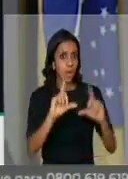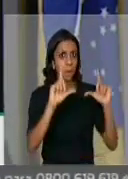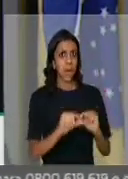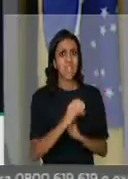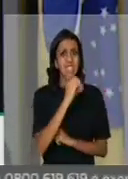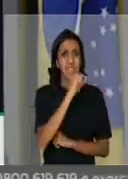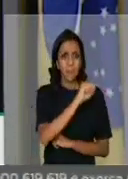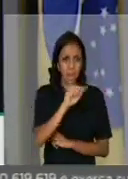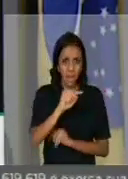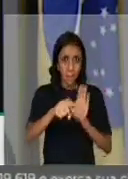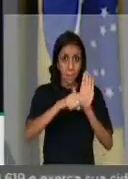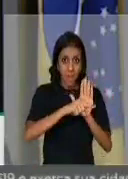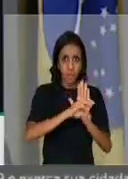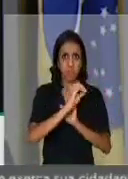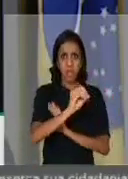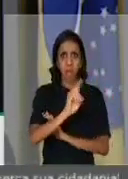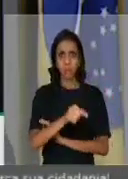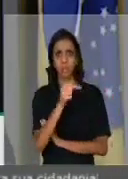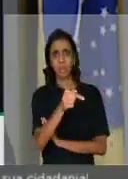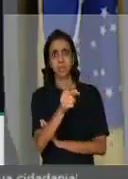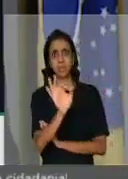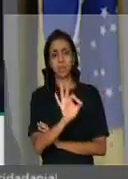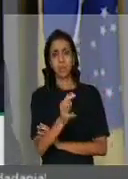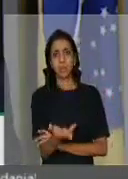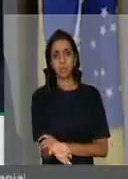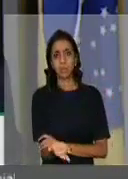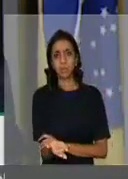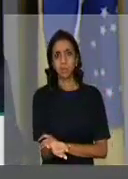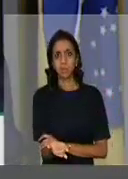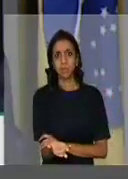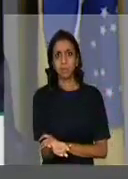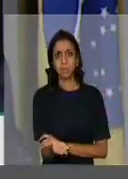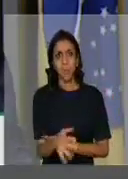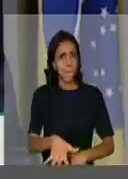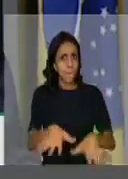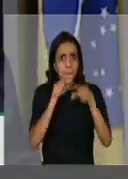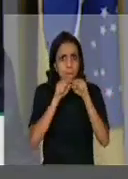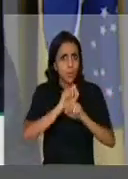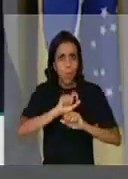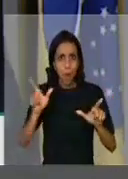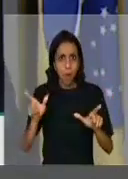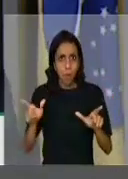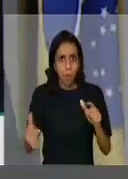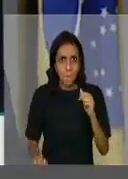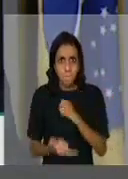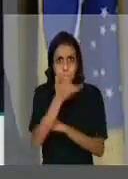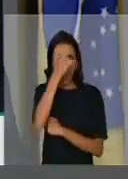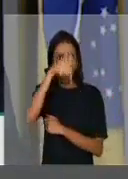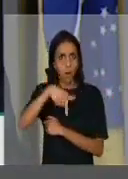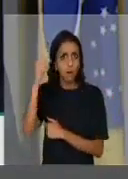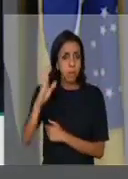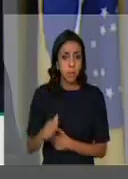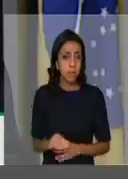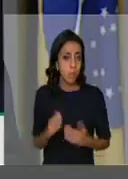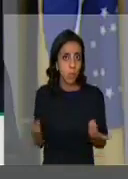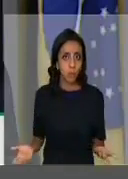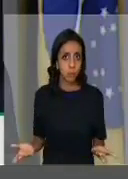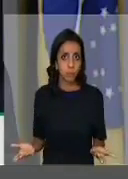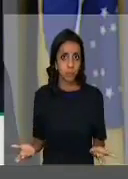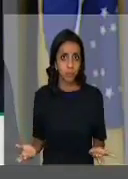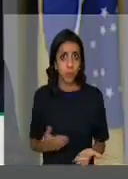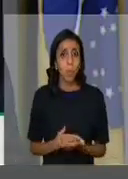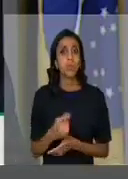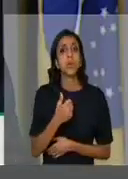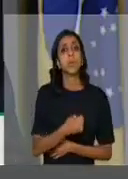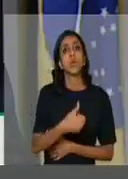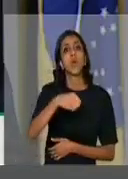menos 0,7%. Menos 0,7%. Qual foi a maldição que se abateu sobre o Brasil a